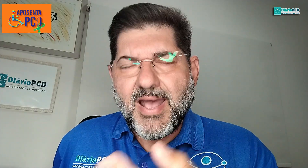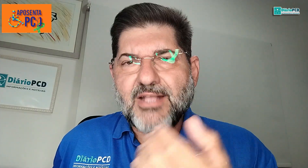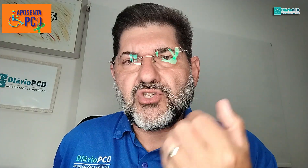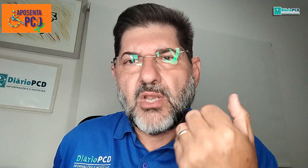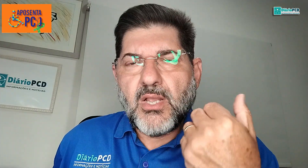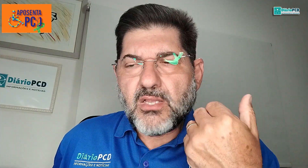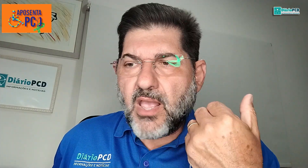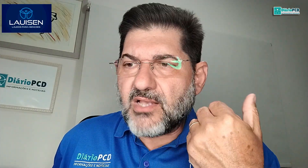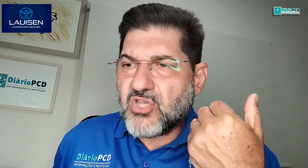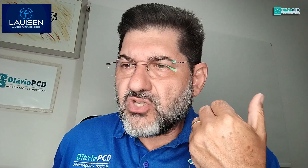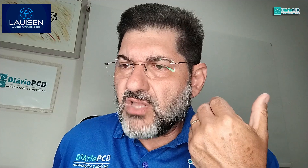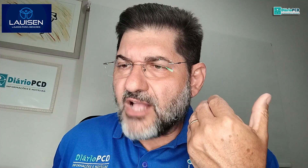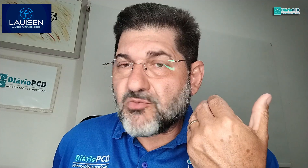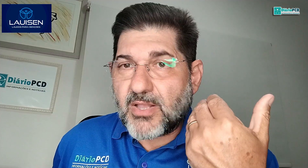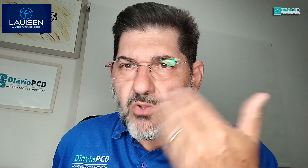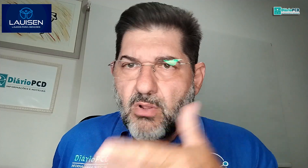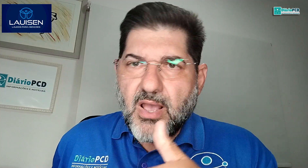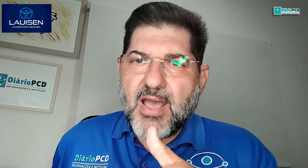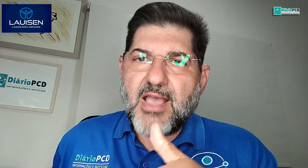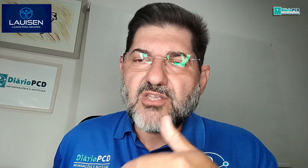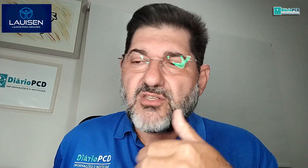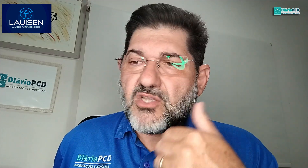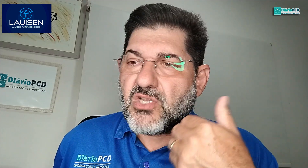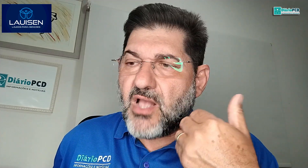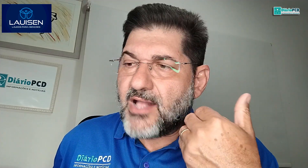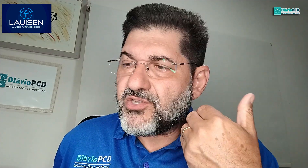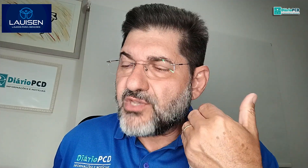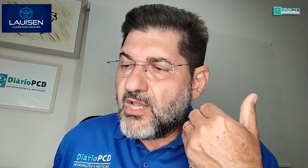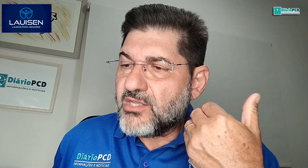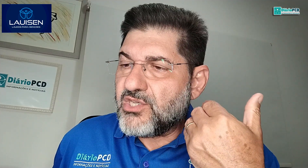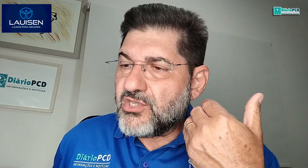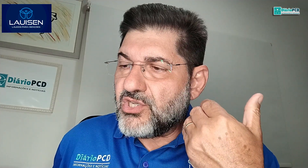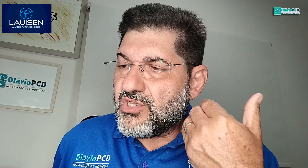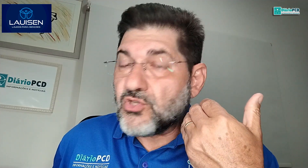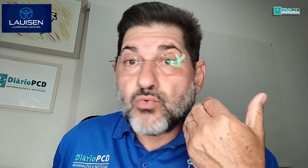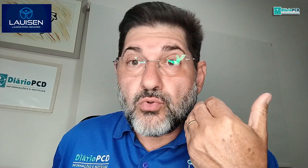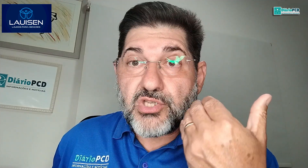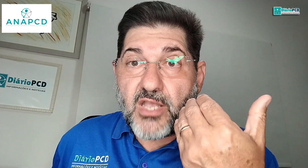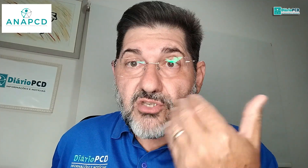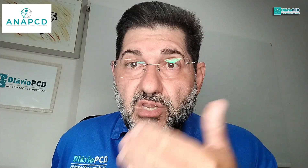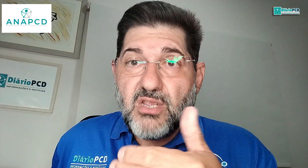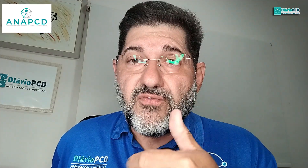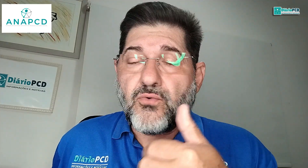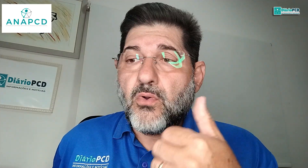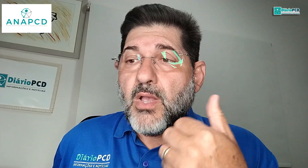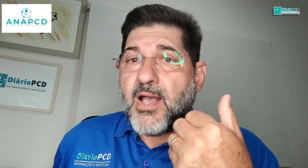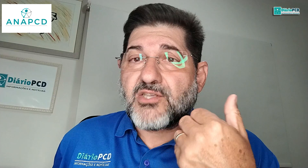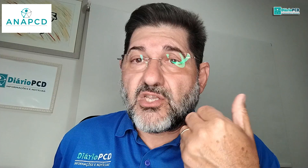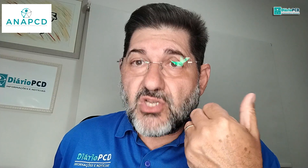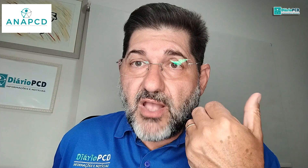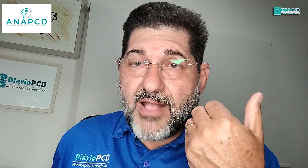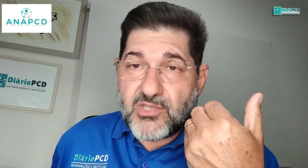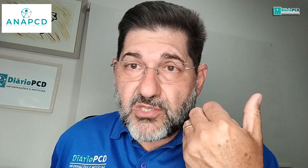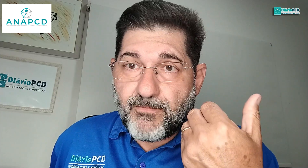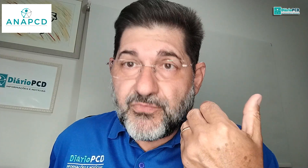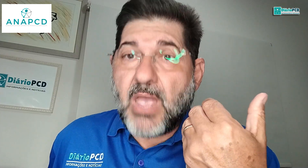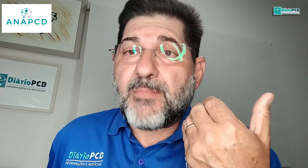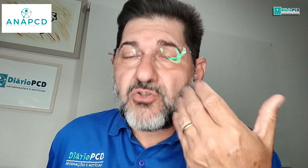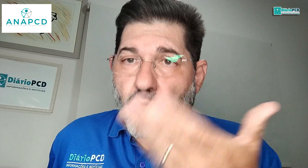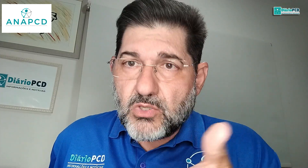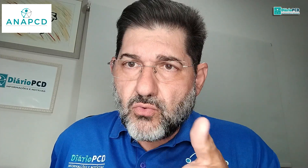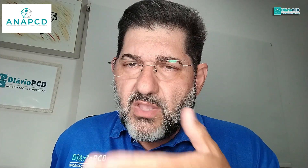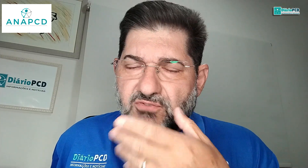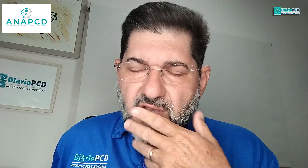do CONAD, tem as entidades patronais, as entidades de estudo científico, as entidades